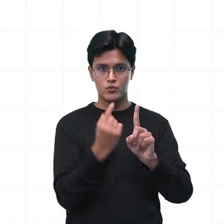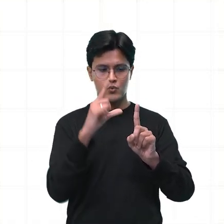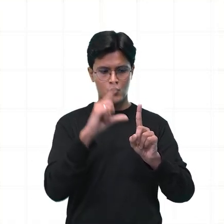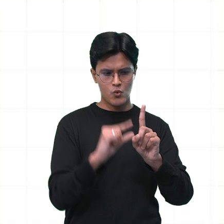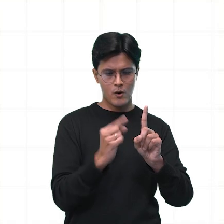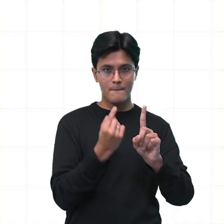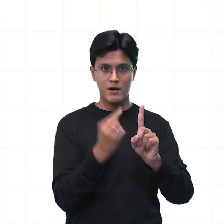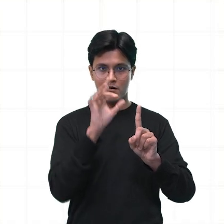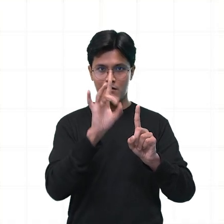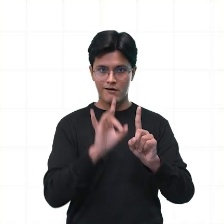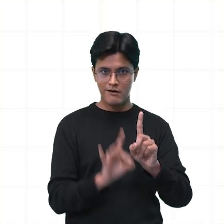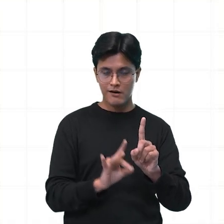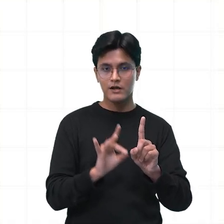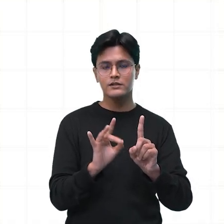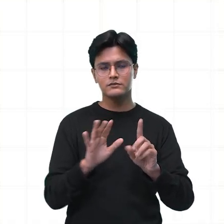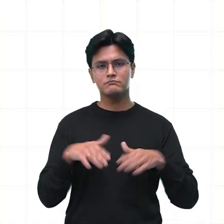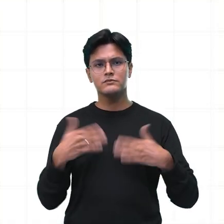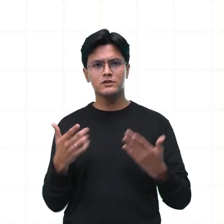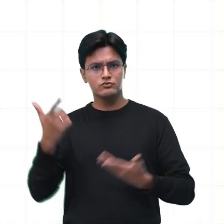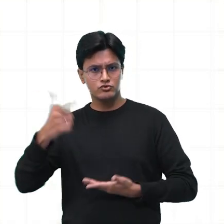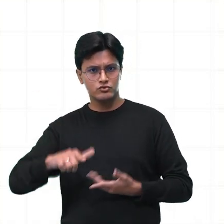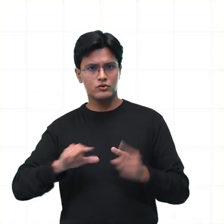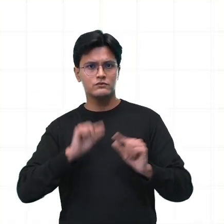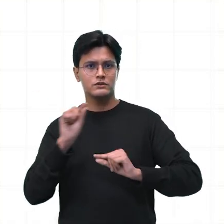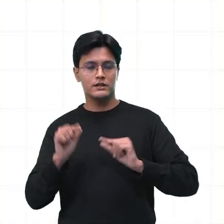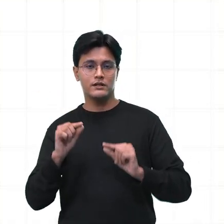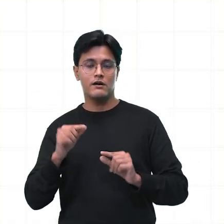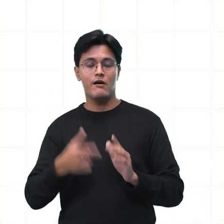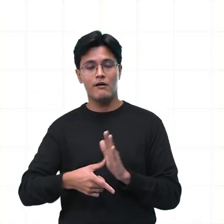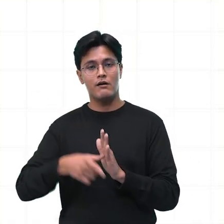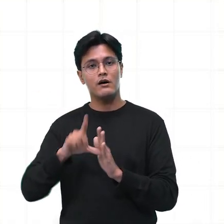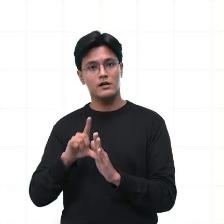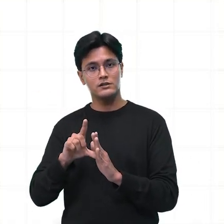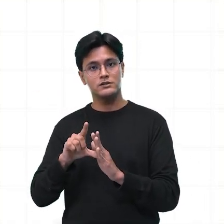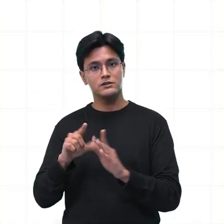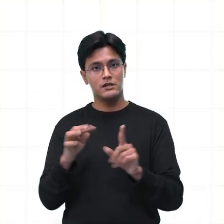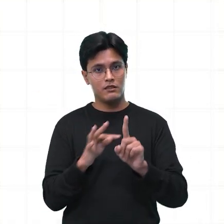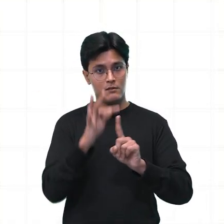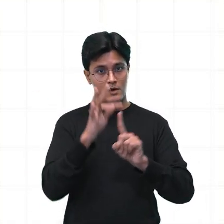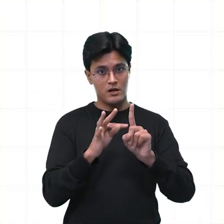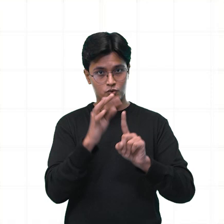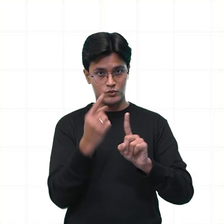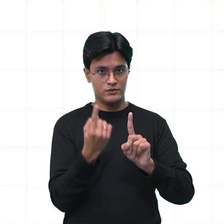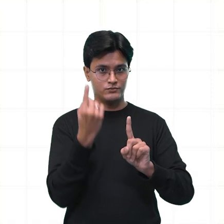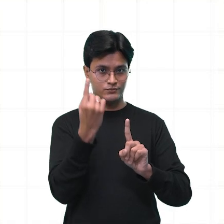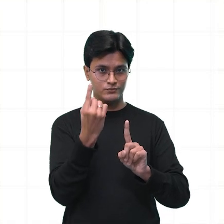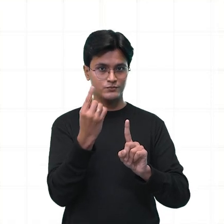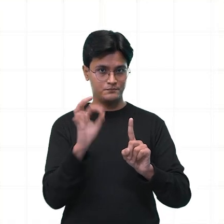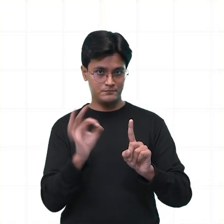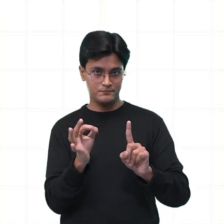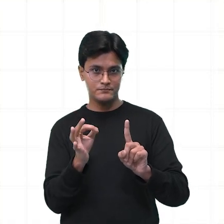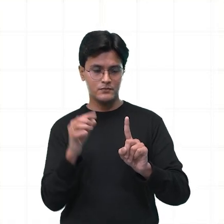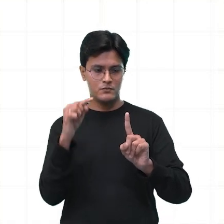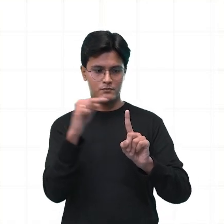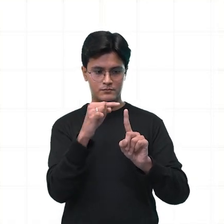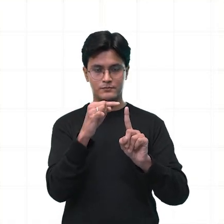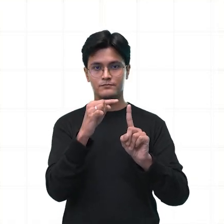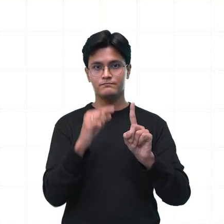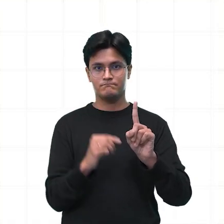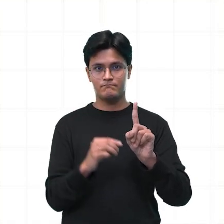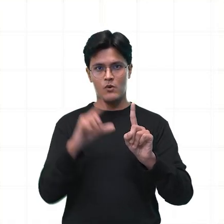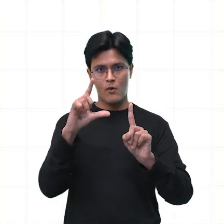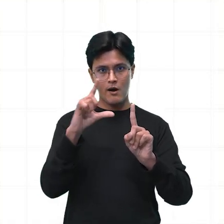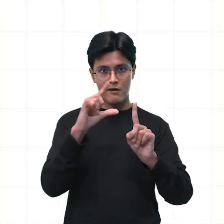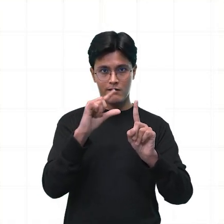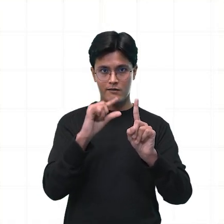temperatura Ok Então veja novamente era 1 grau 1 gra C né aí